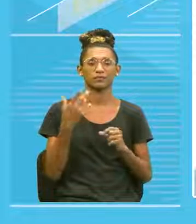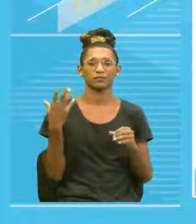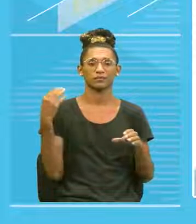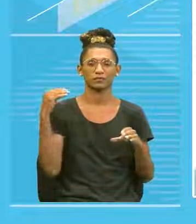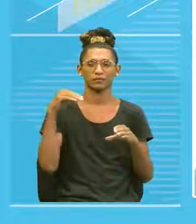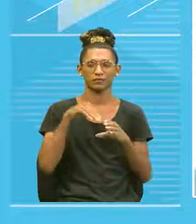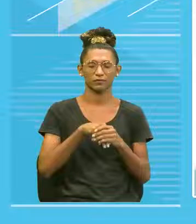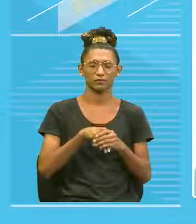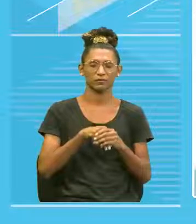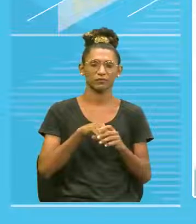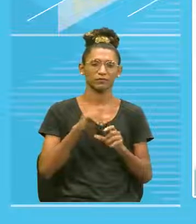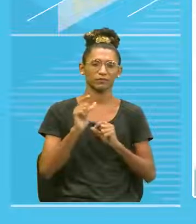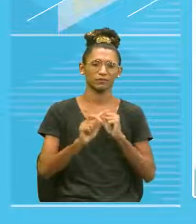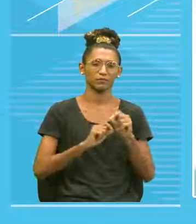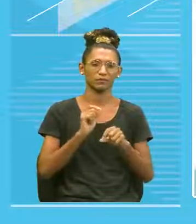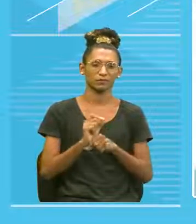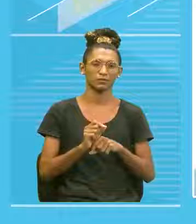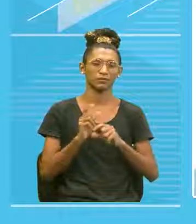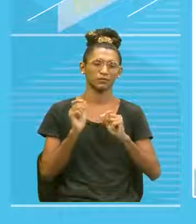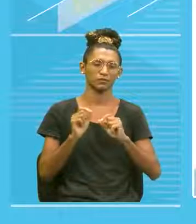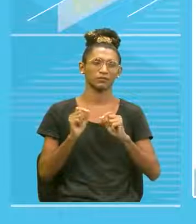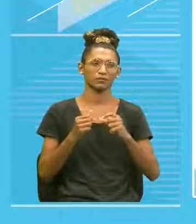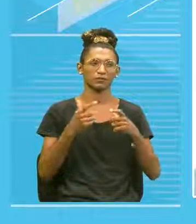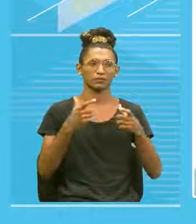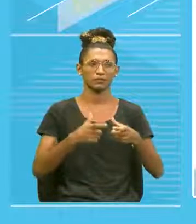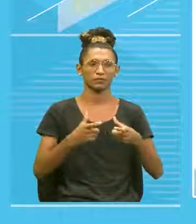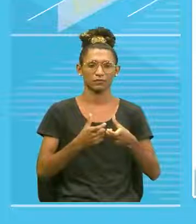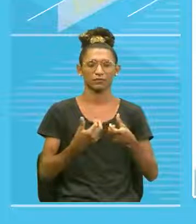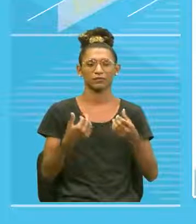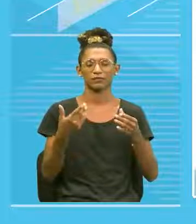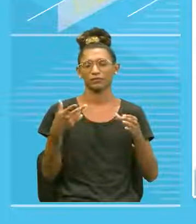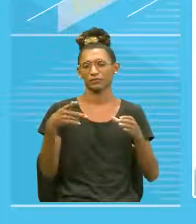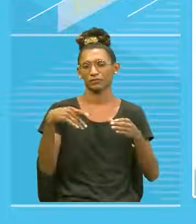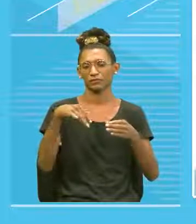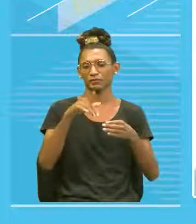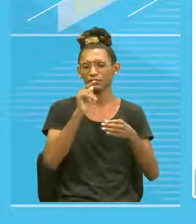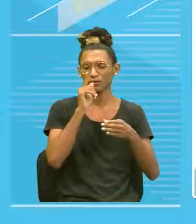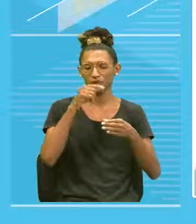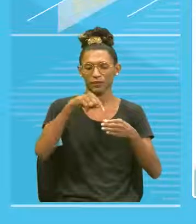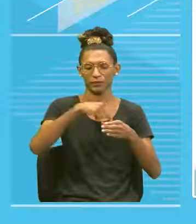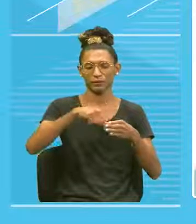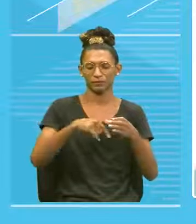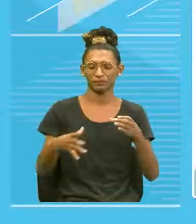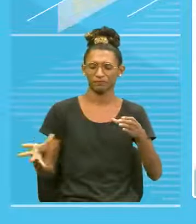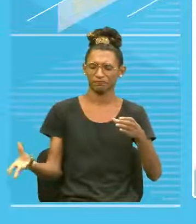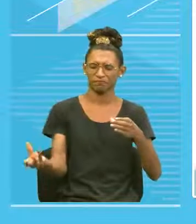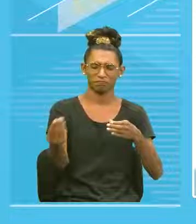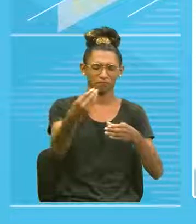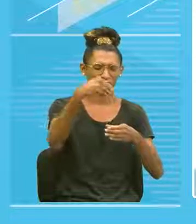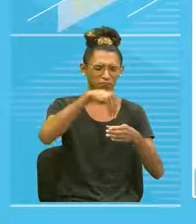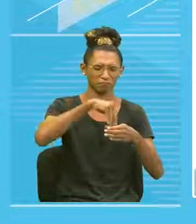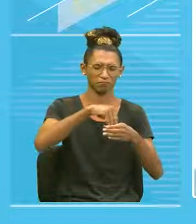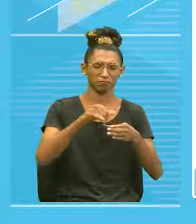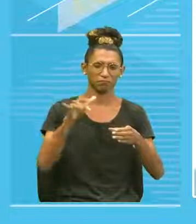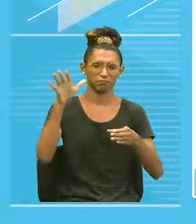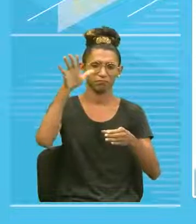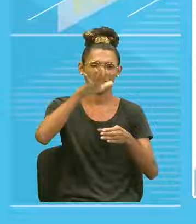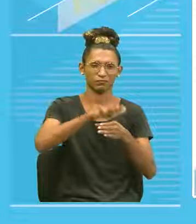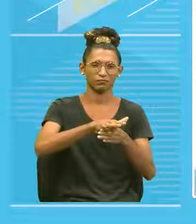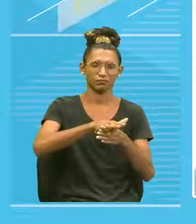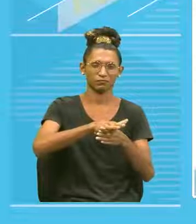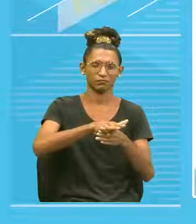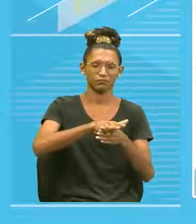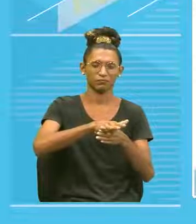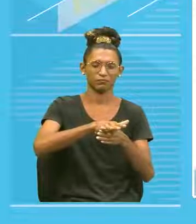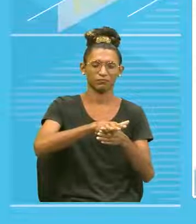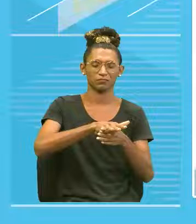dentro desse recipiente com água em itap